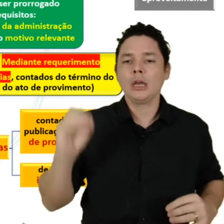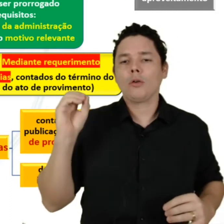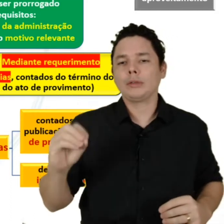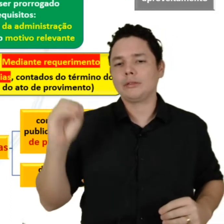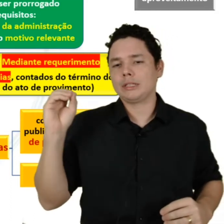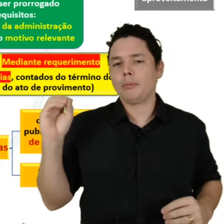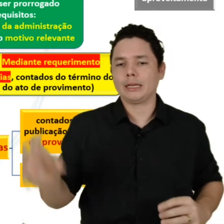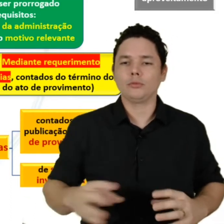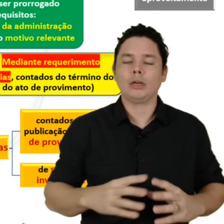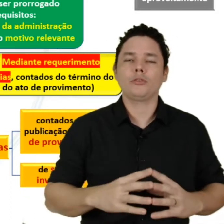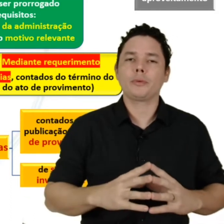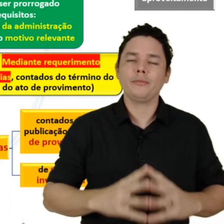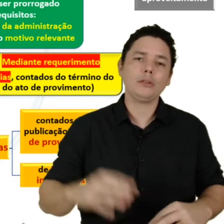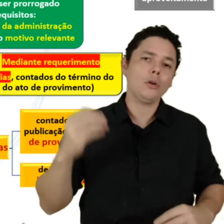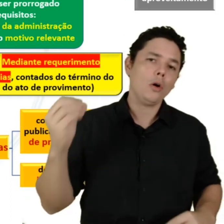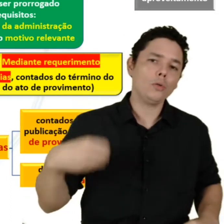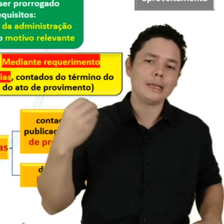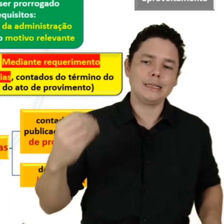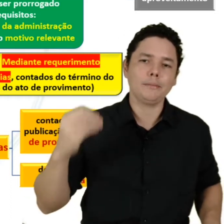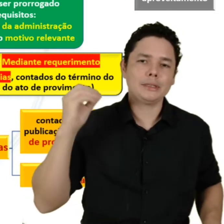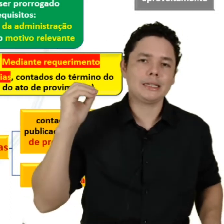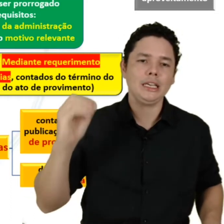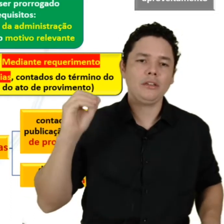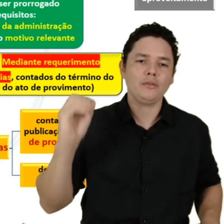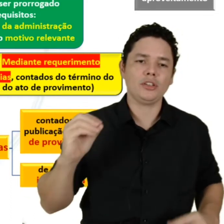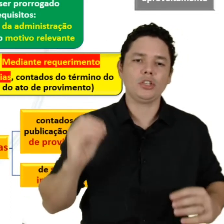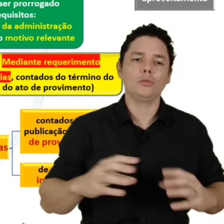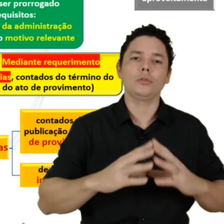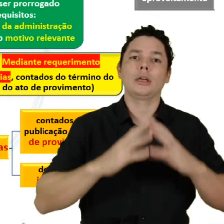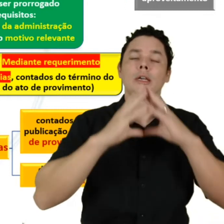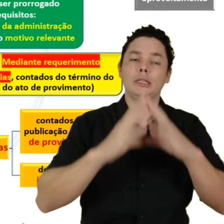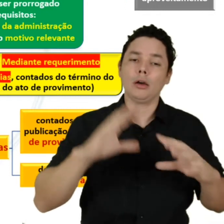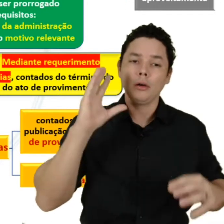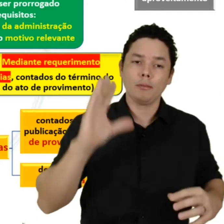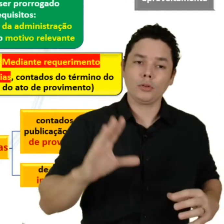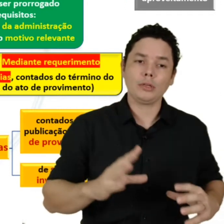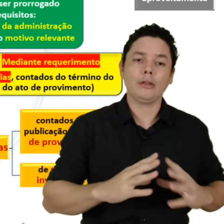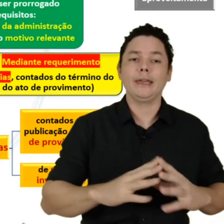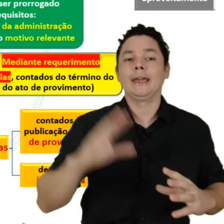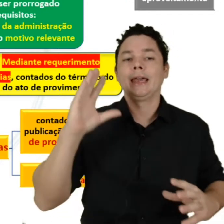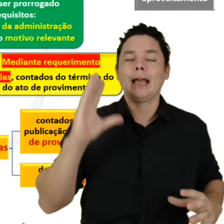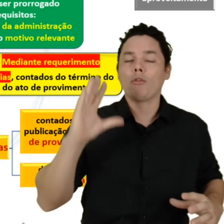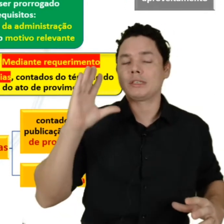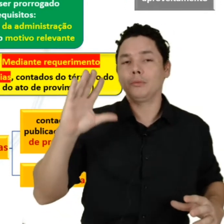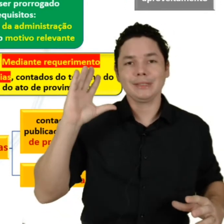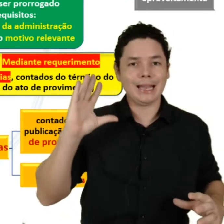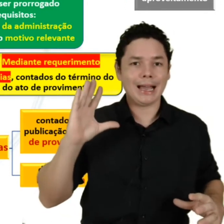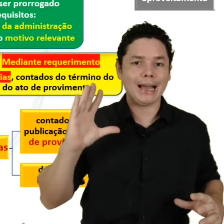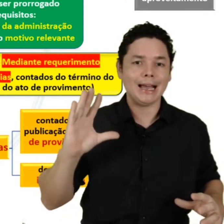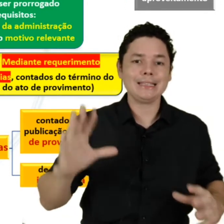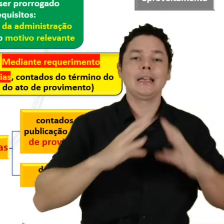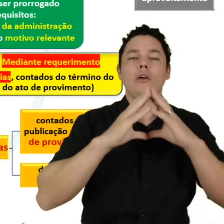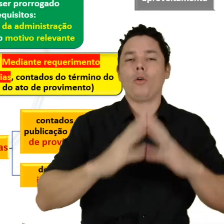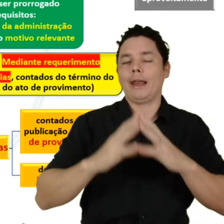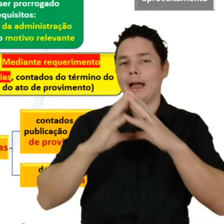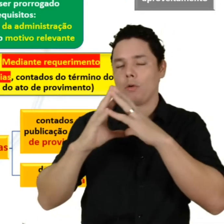dias, contados da publicação do ato de provimento ou da simples investidura. Então, muito cuidado aí. Cargo comissão